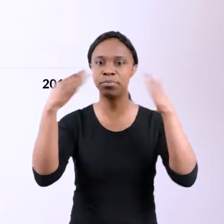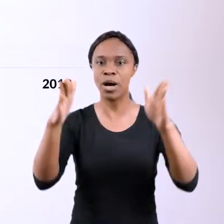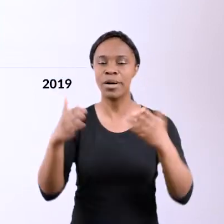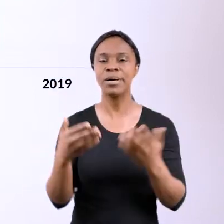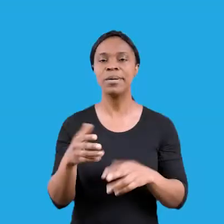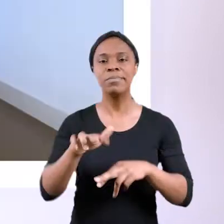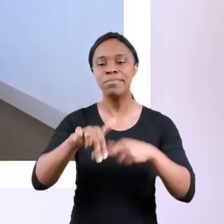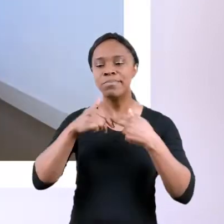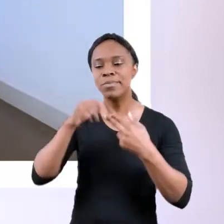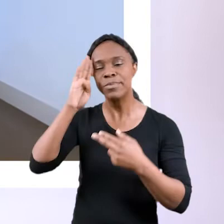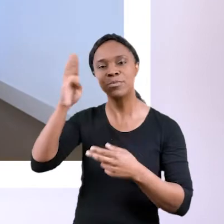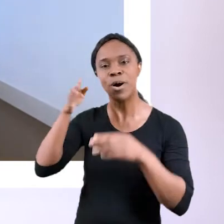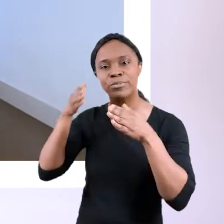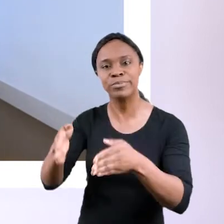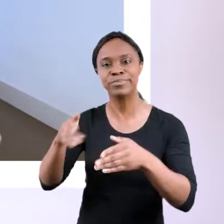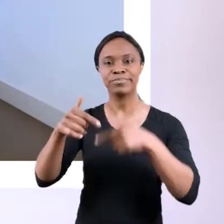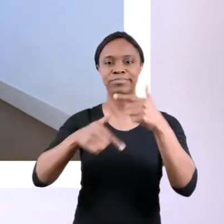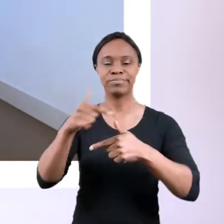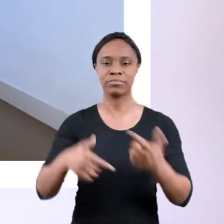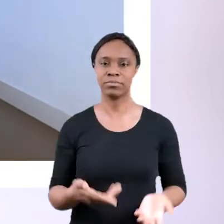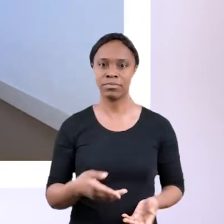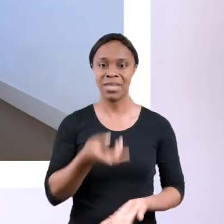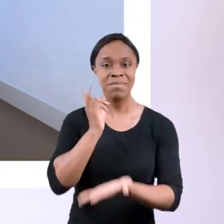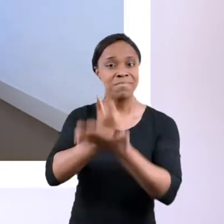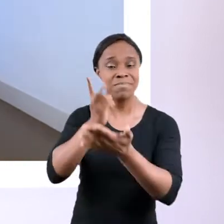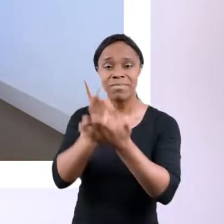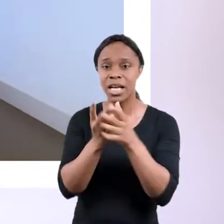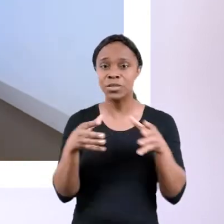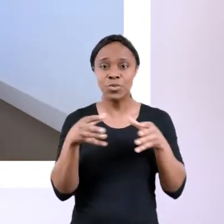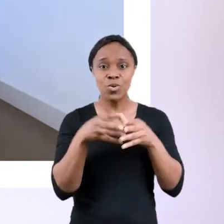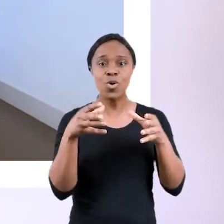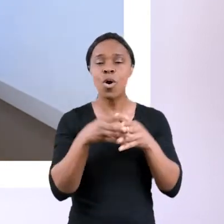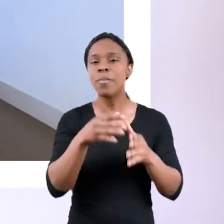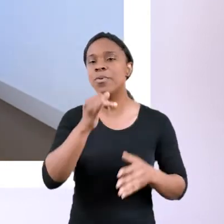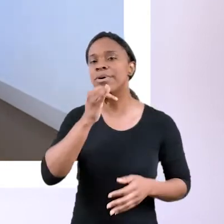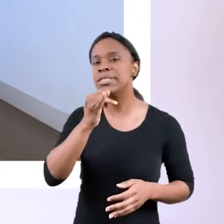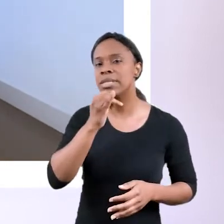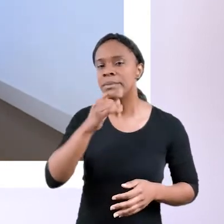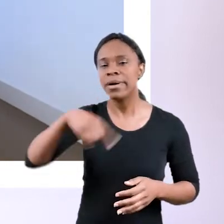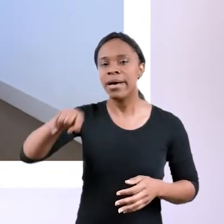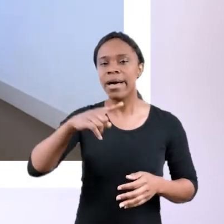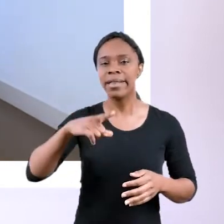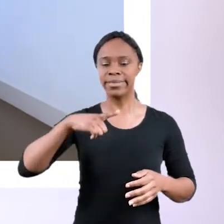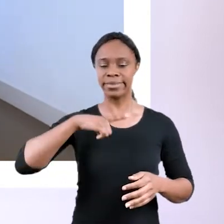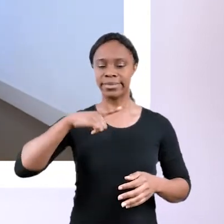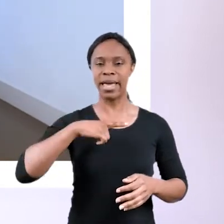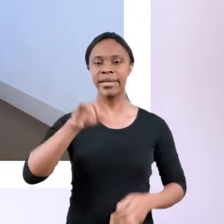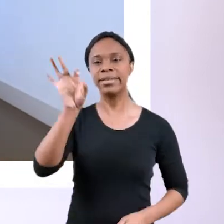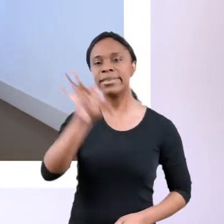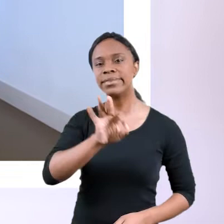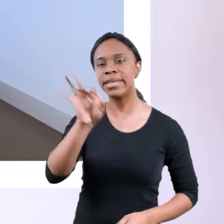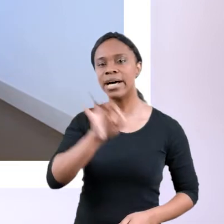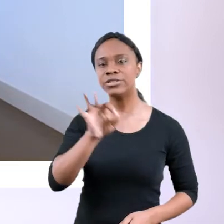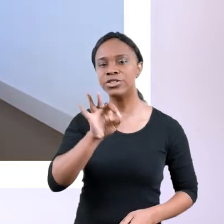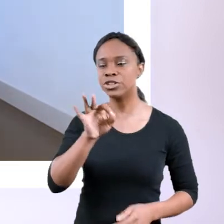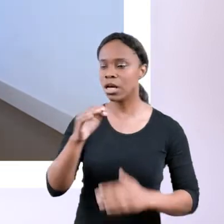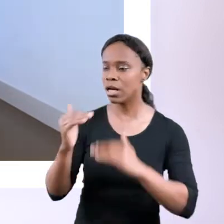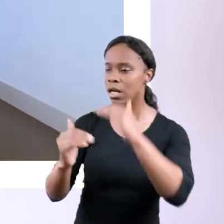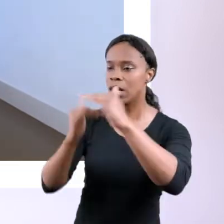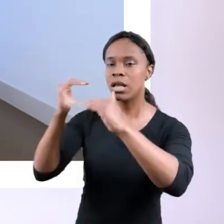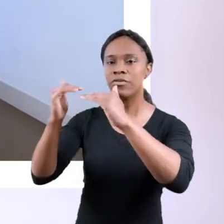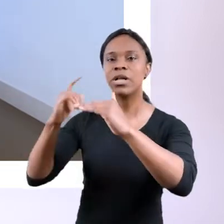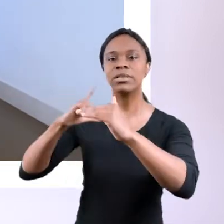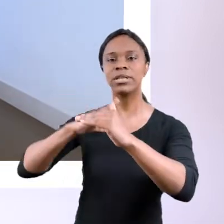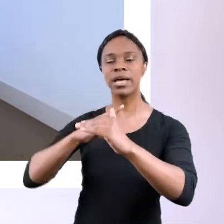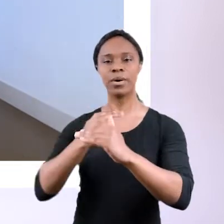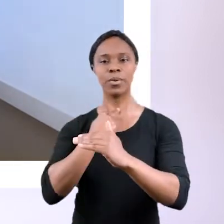mercado de trabalho. Mesmo no grupo com níveis de escolaridade mais elevados, as taxas de desocupação são mais